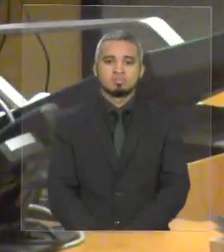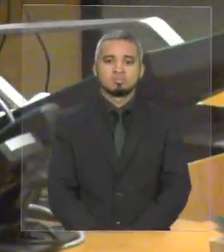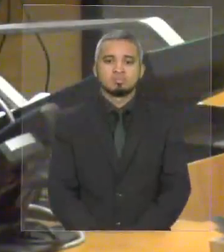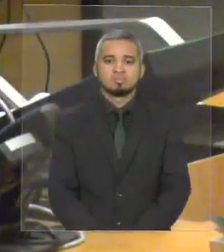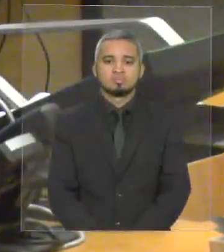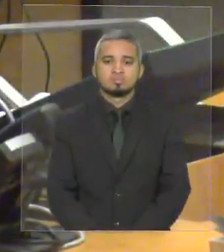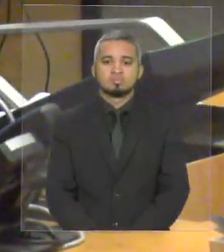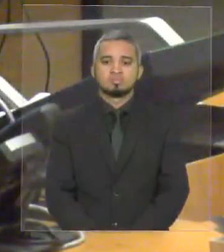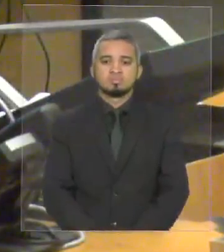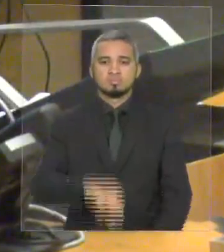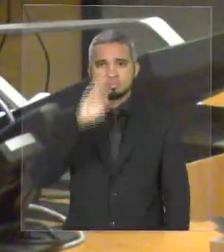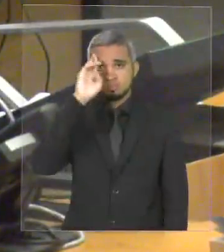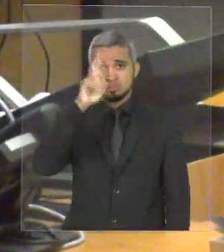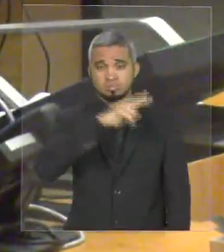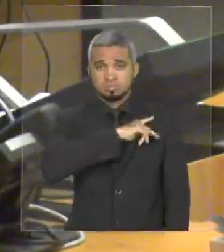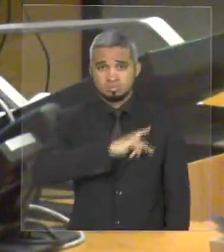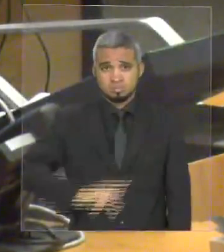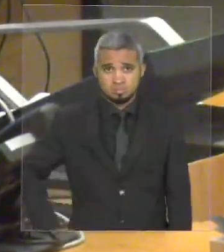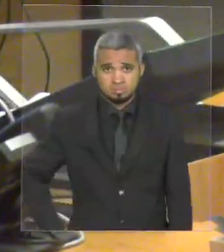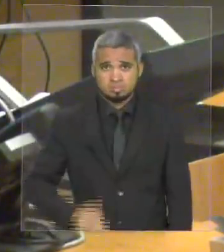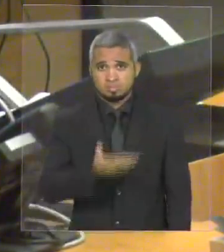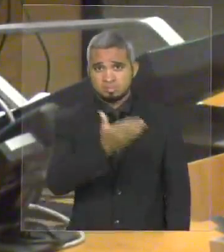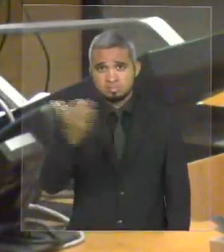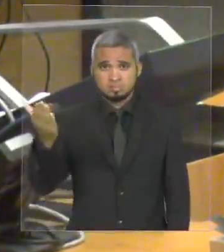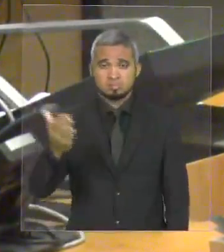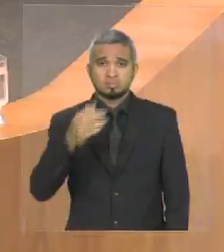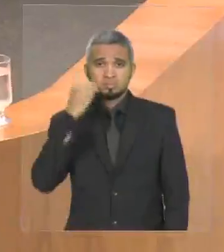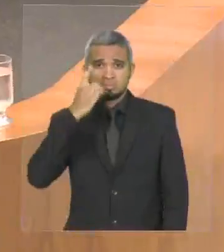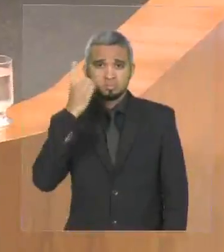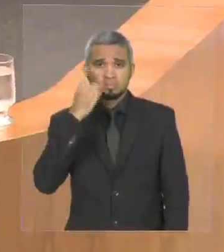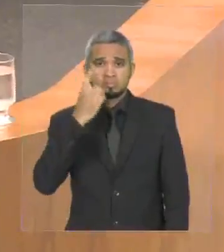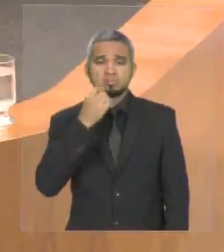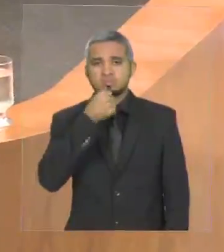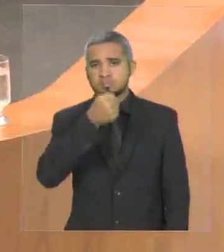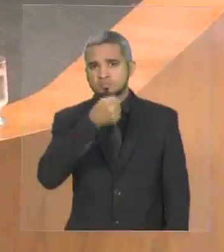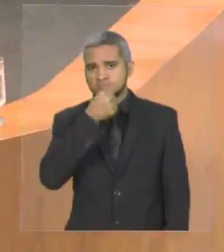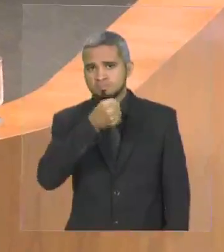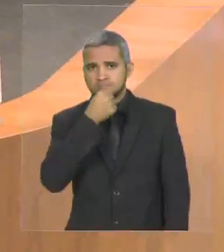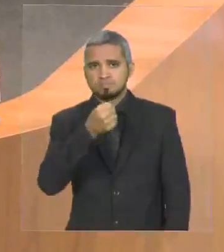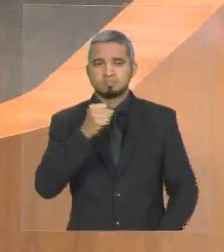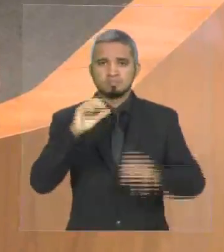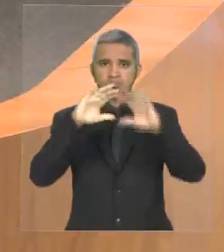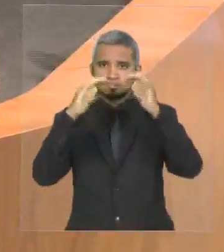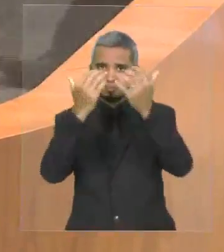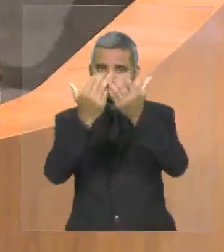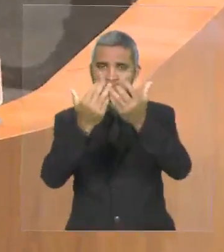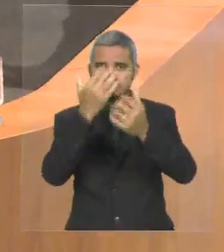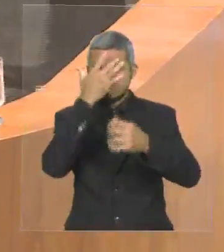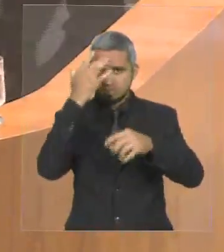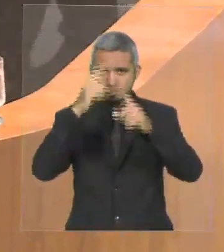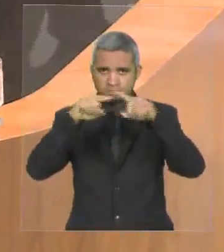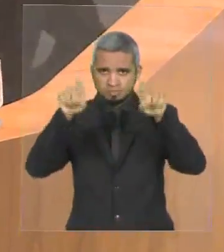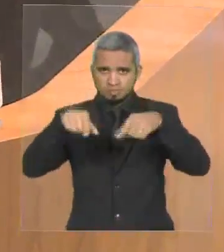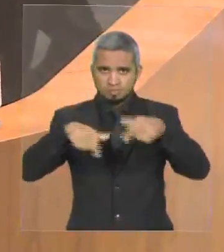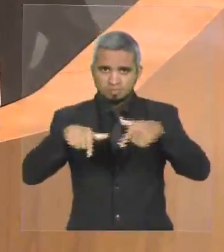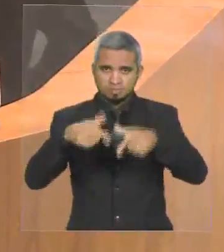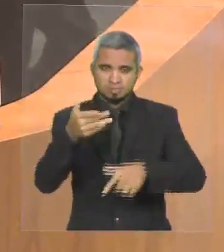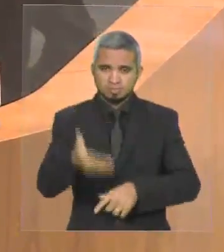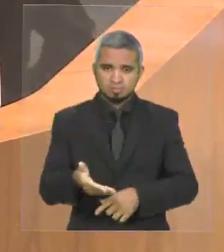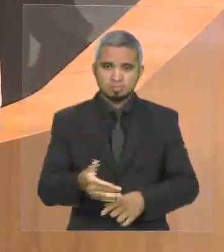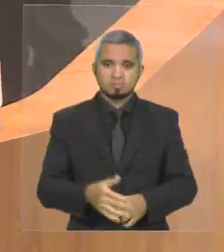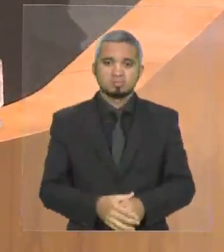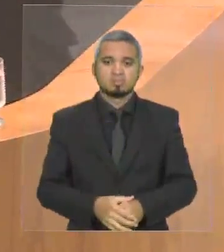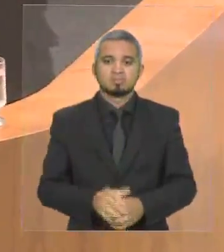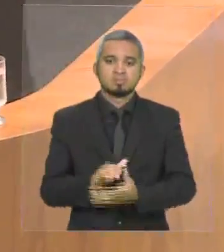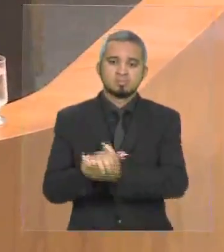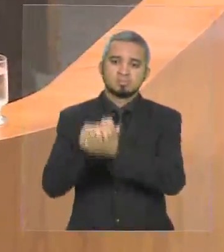Senhor presidente, colegas parlamentares, imprensa, galeria, servidores, povo do Maranhão, saudar aqui os servidores lá